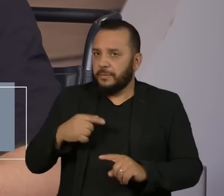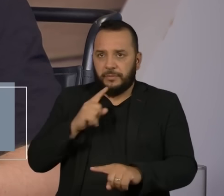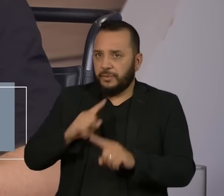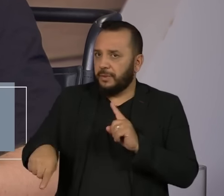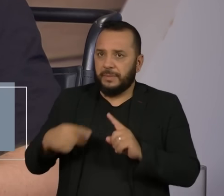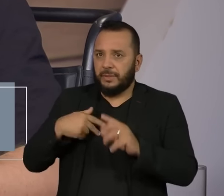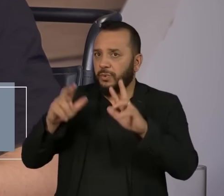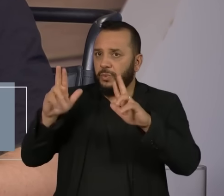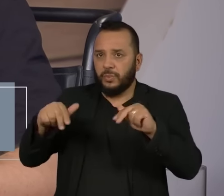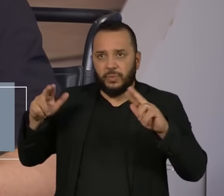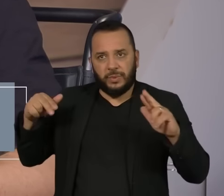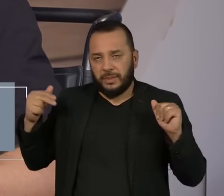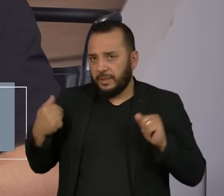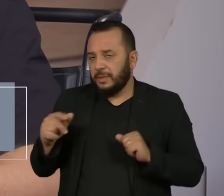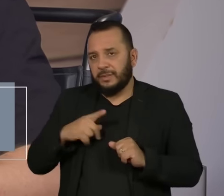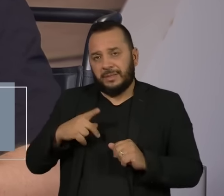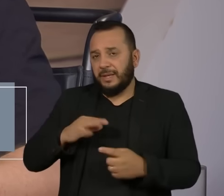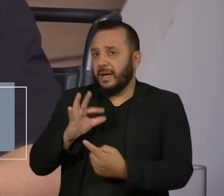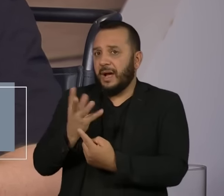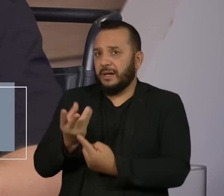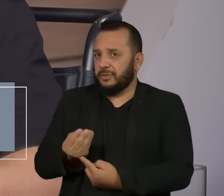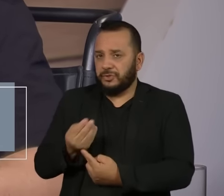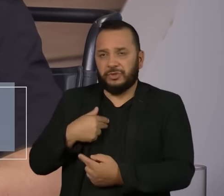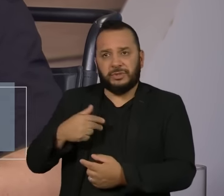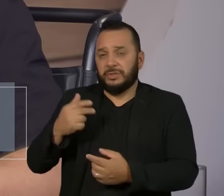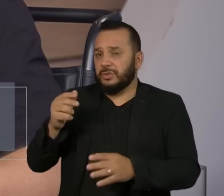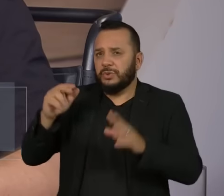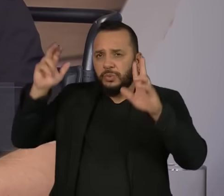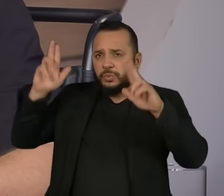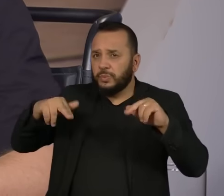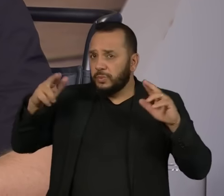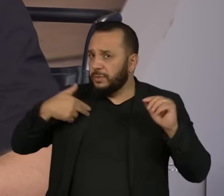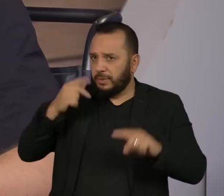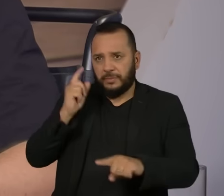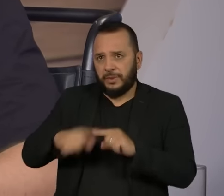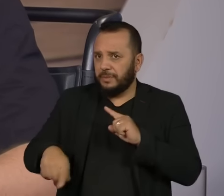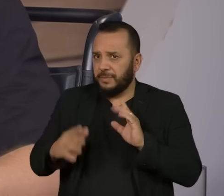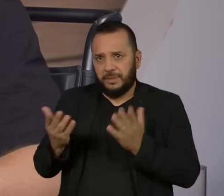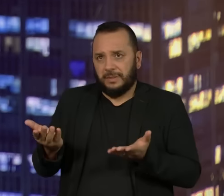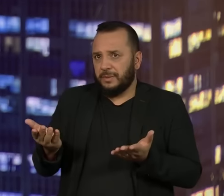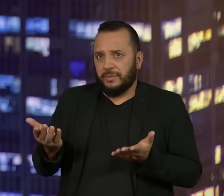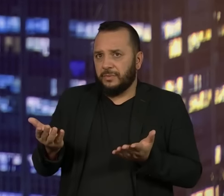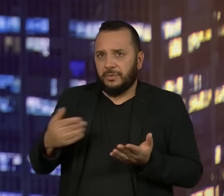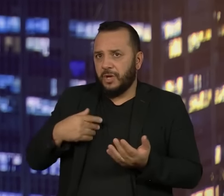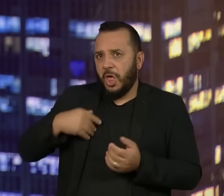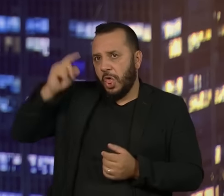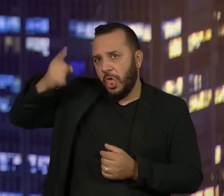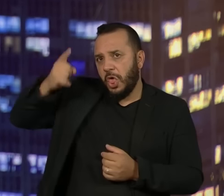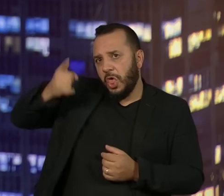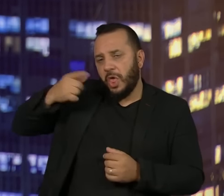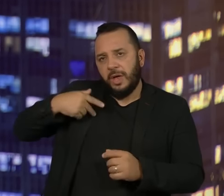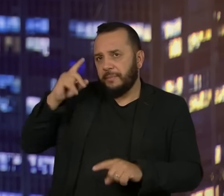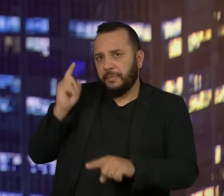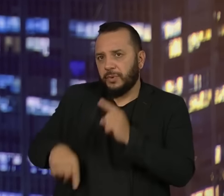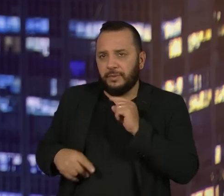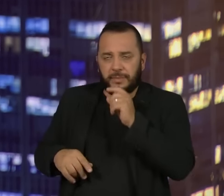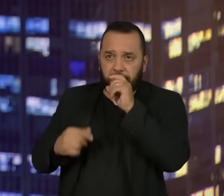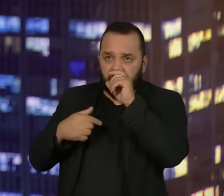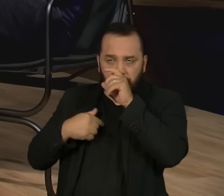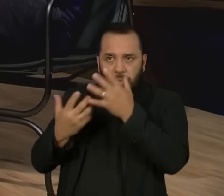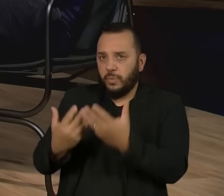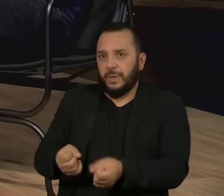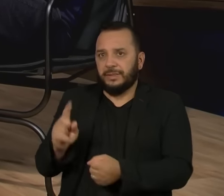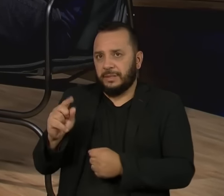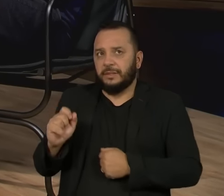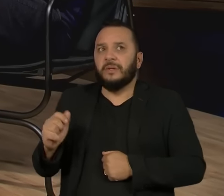nenhuma hipótese. Nenhuma obra artística de nenhuma natureza deva ser censurada por uma autoridade. Isso, para mim, é fora de questão.